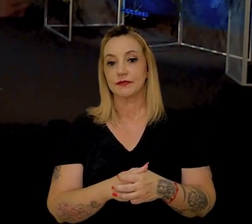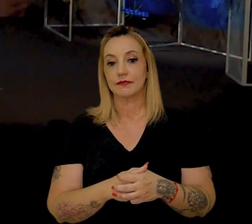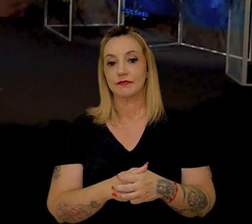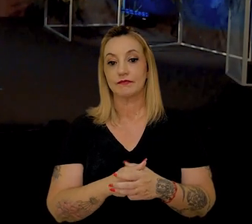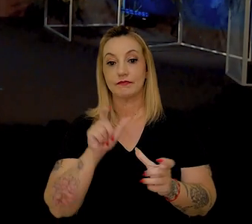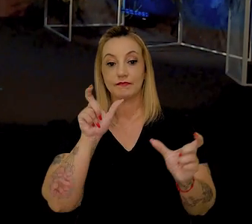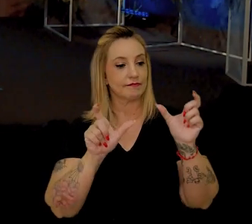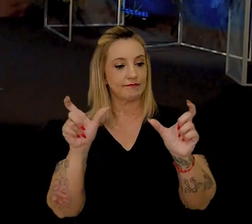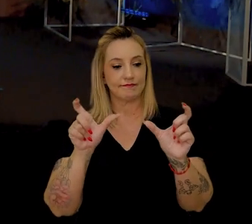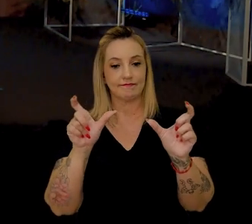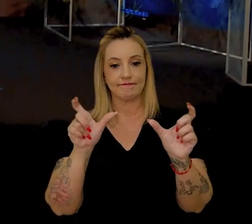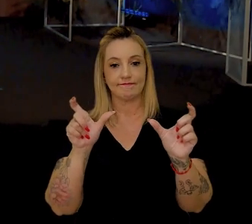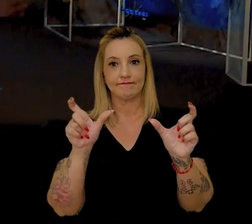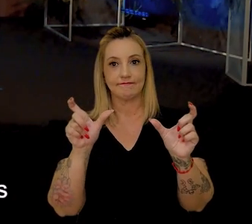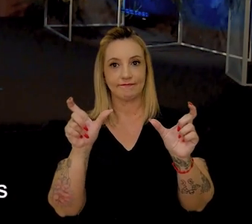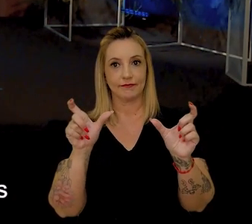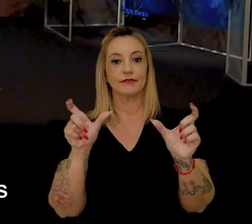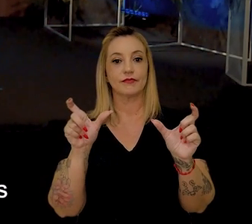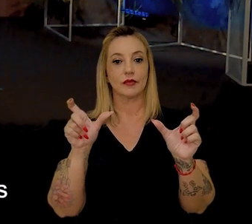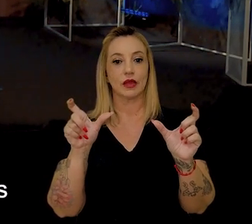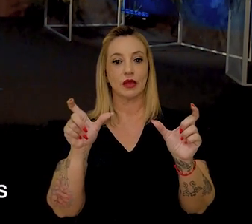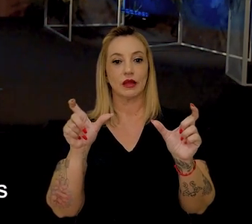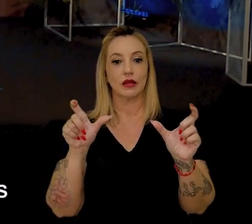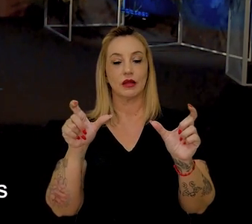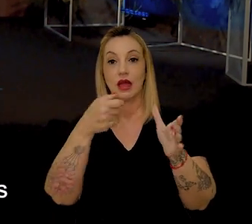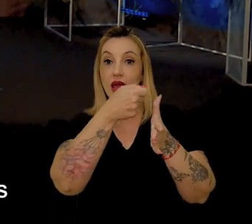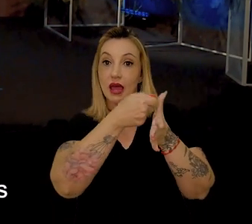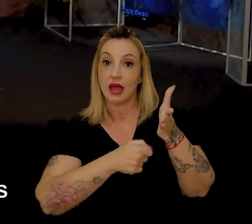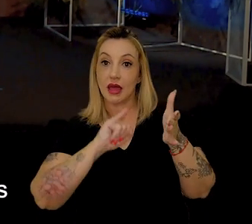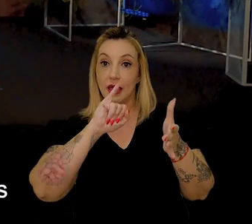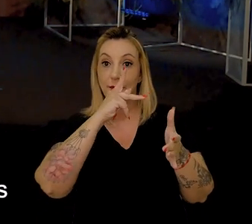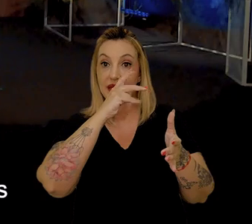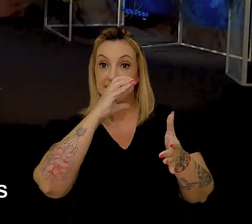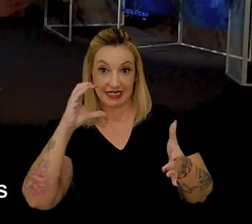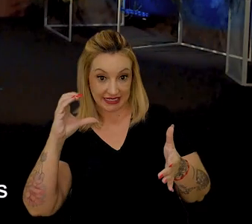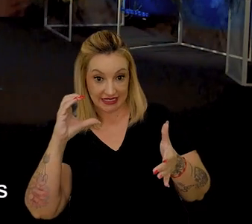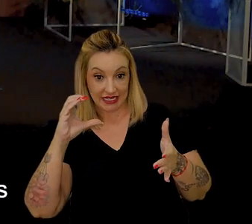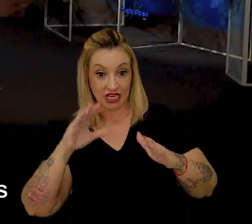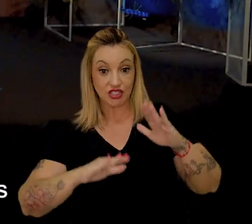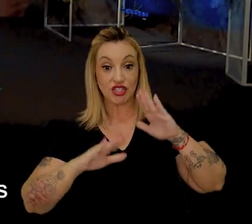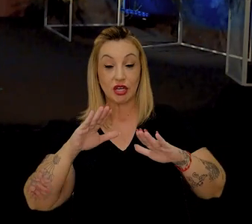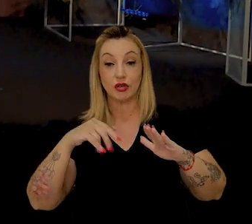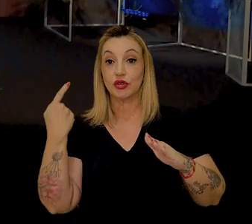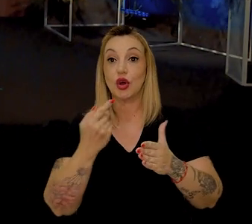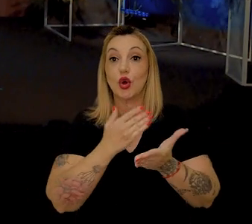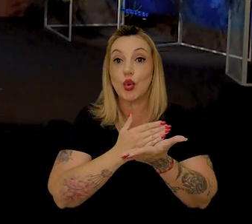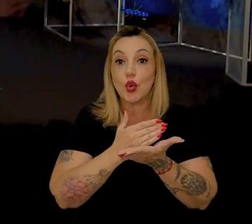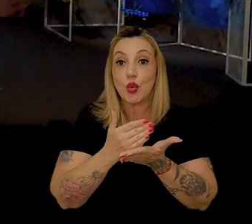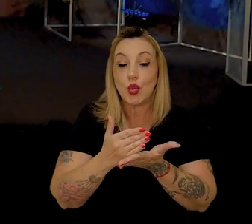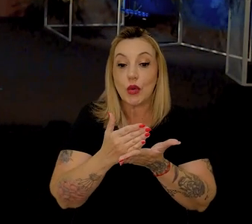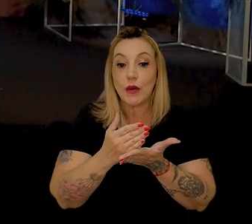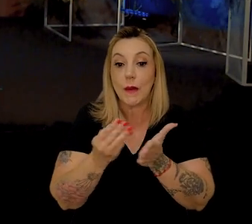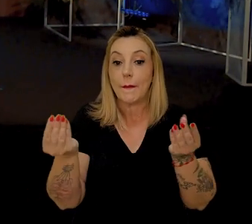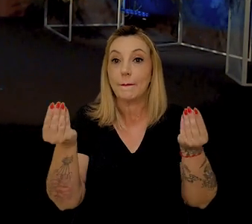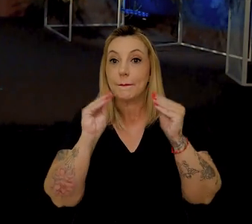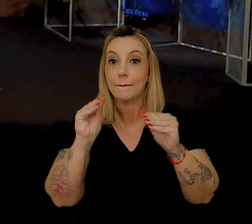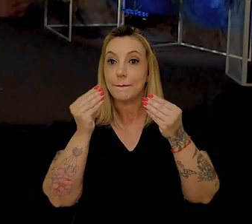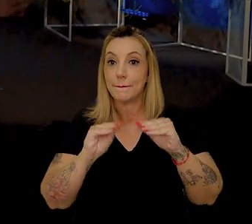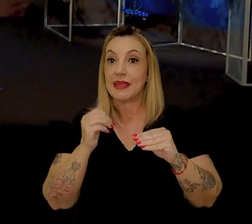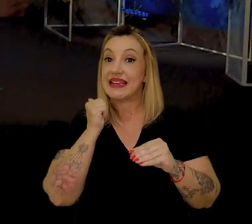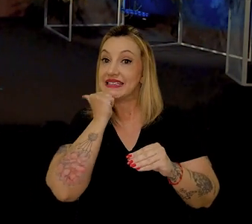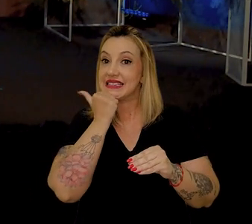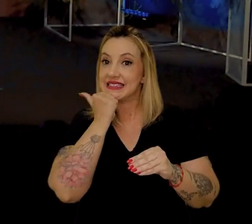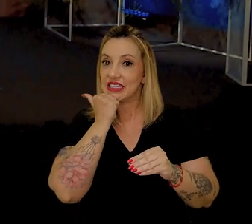palavras que entraram eh no os relatórios do ipcc à medida em que nós começamos a trazer mais cientistas